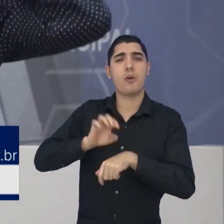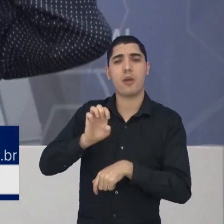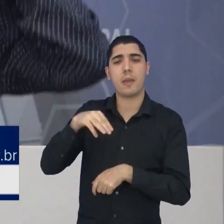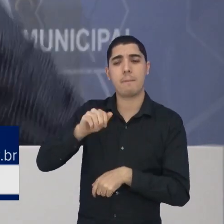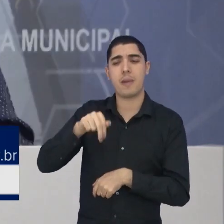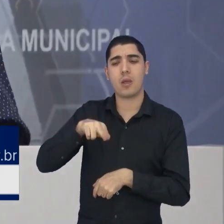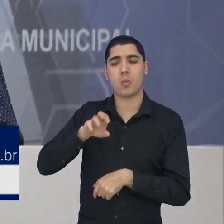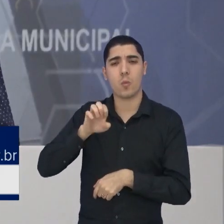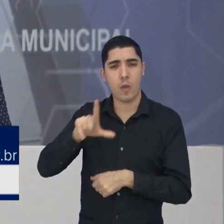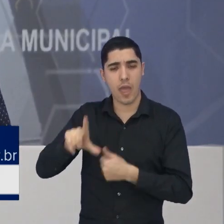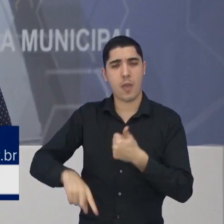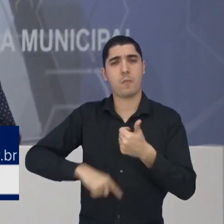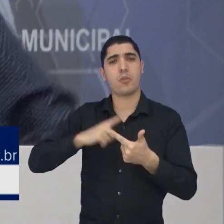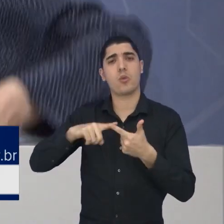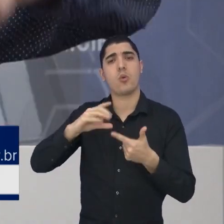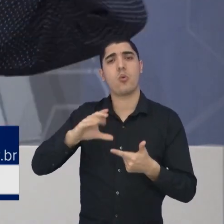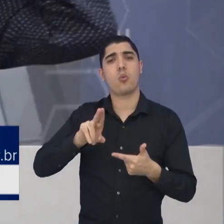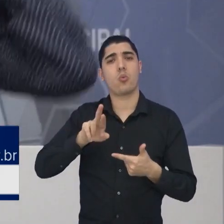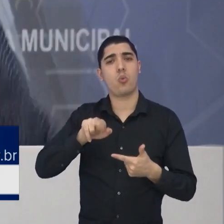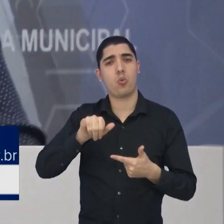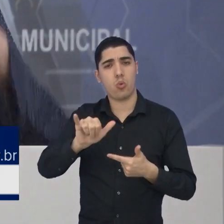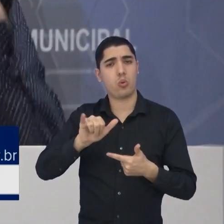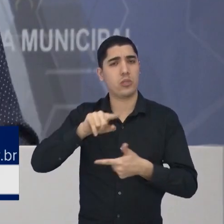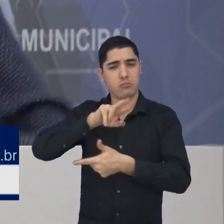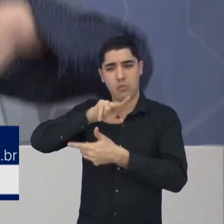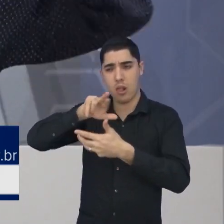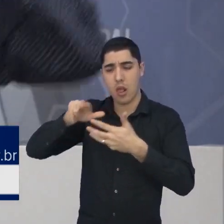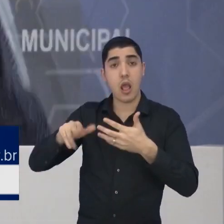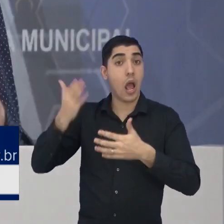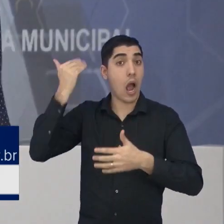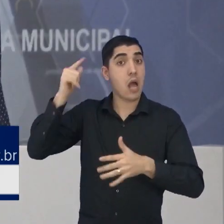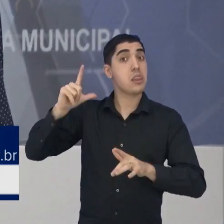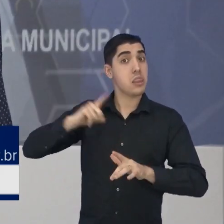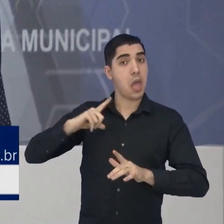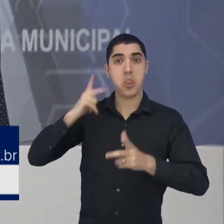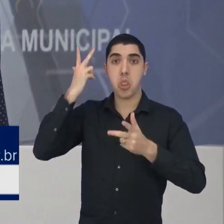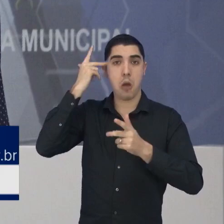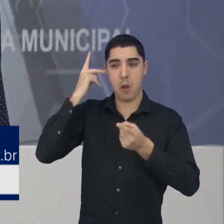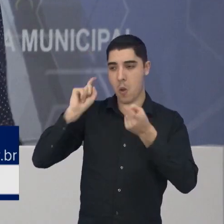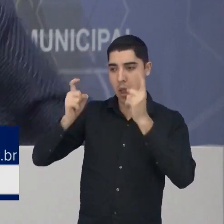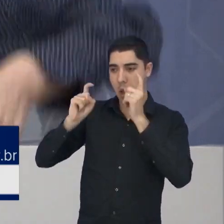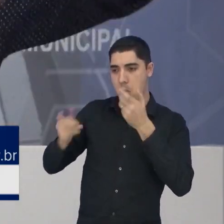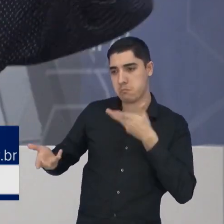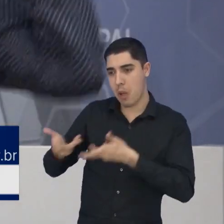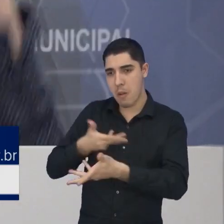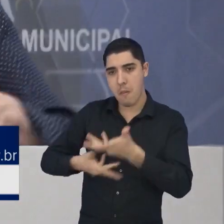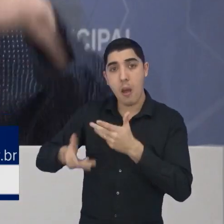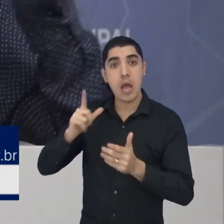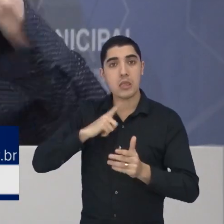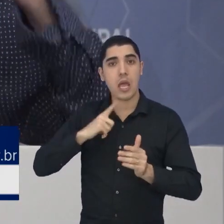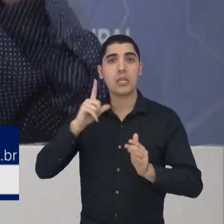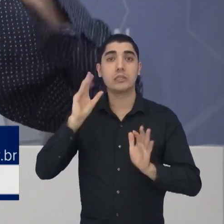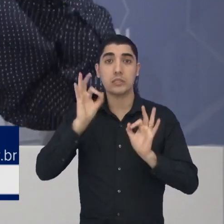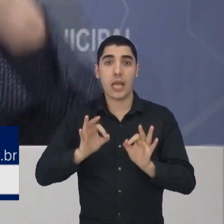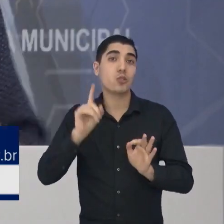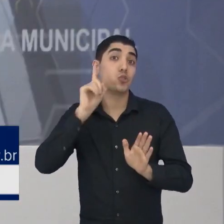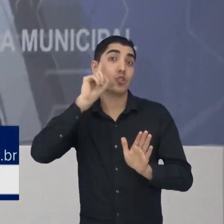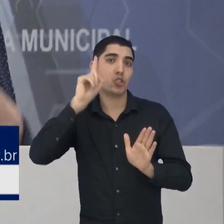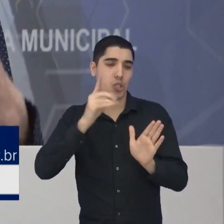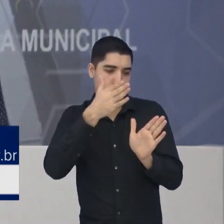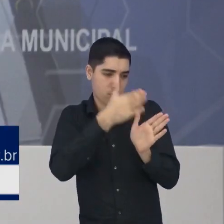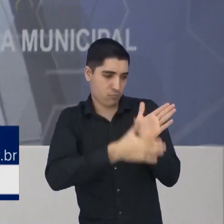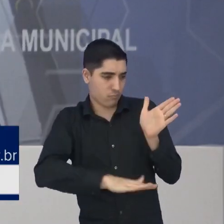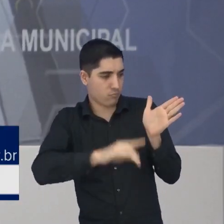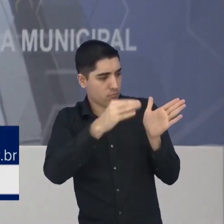calendário, esse calendário era cumprido, a sociedade civil participava dessas reuniões, fazia-se pente fino de todos